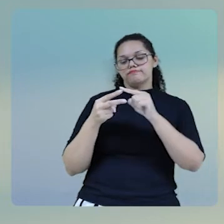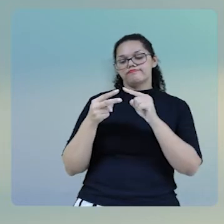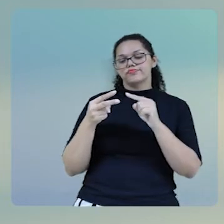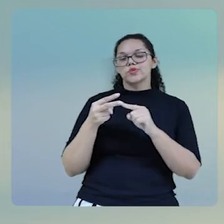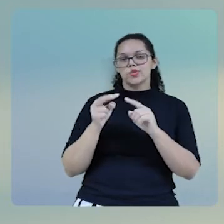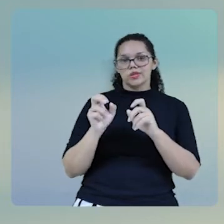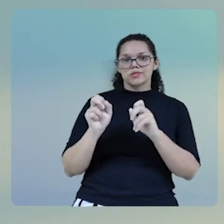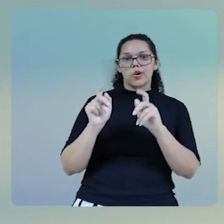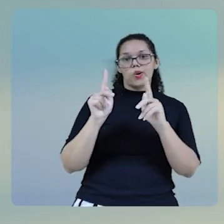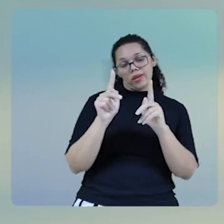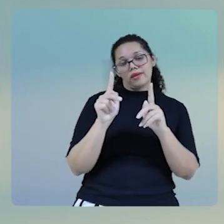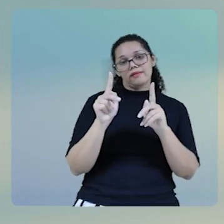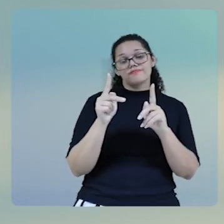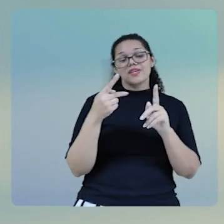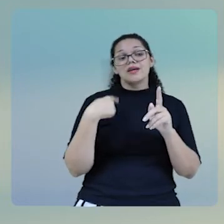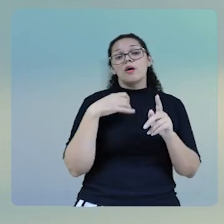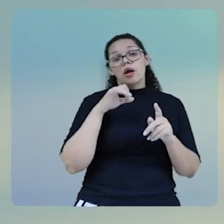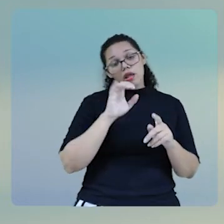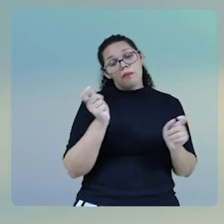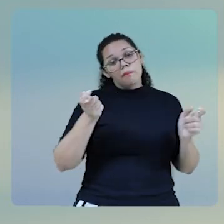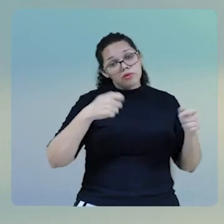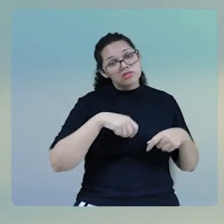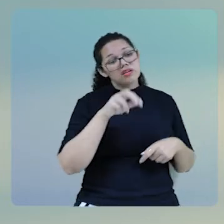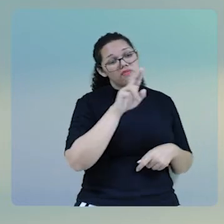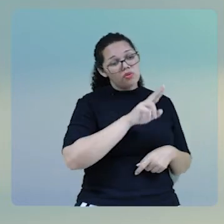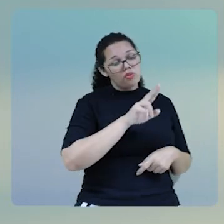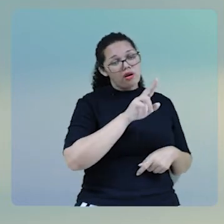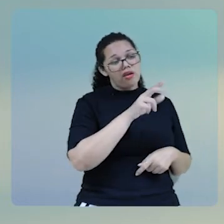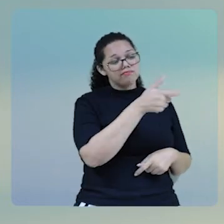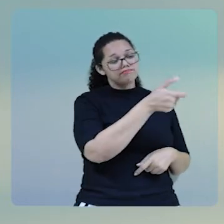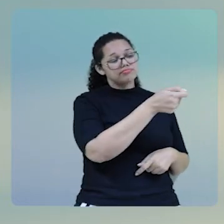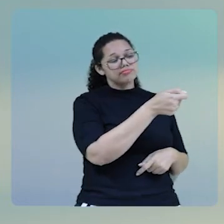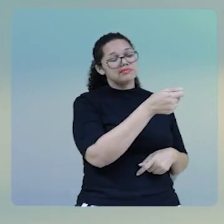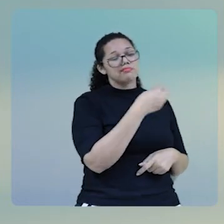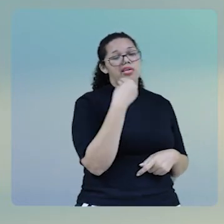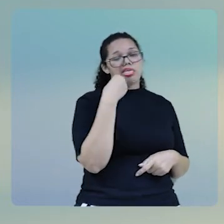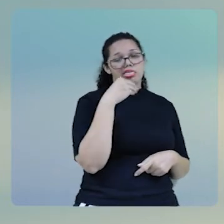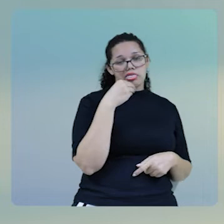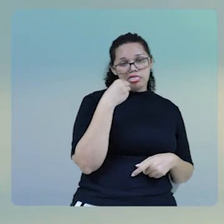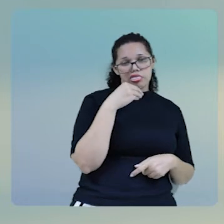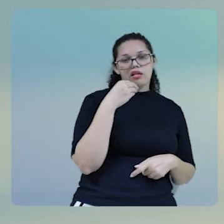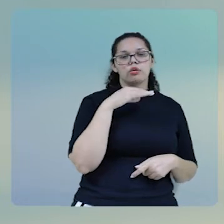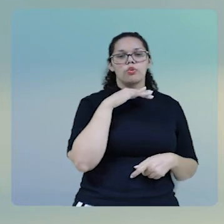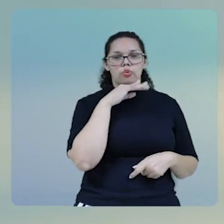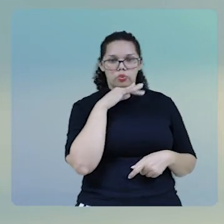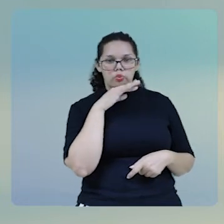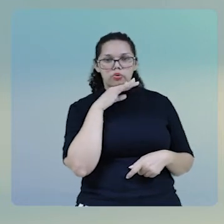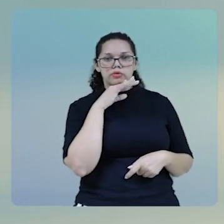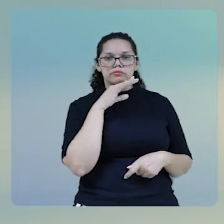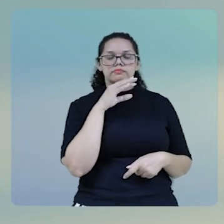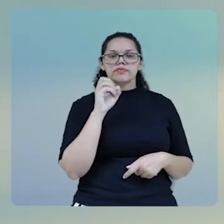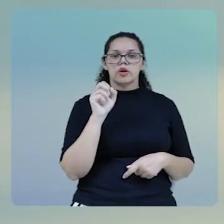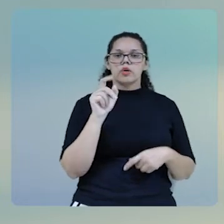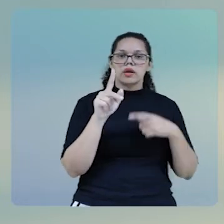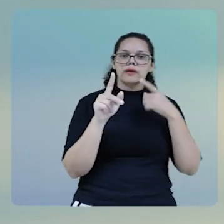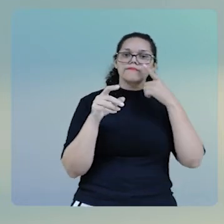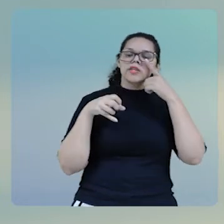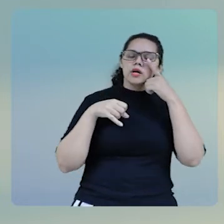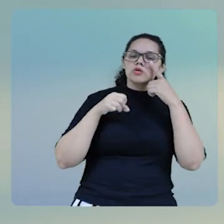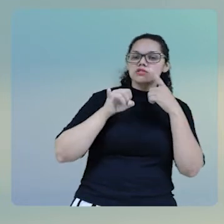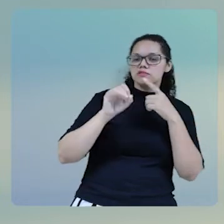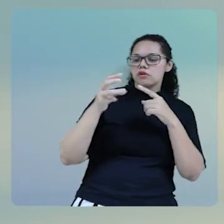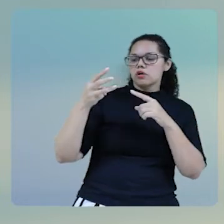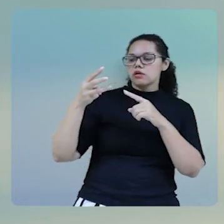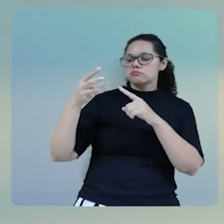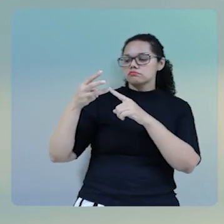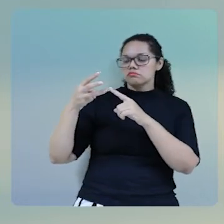vai funcionar. Ou vai funcionar de forma ruim. Então, o máximo que pode ser ligado são duas. Tá? Se você colocar